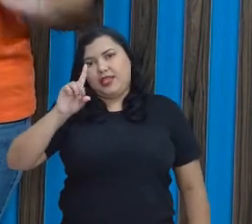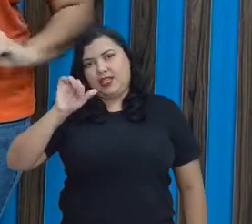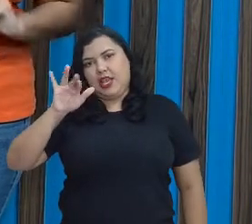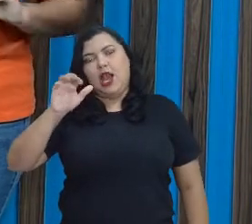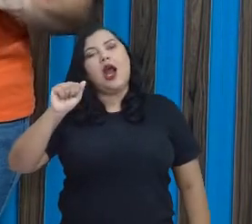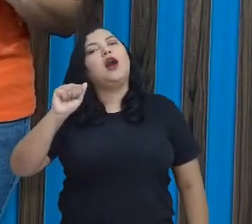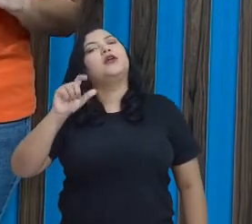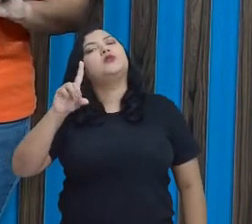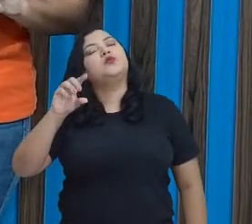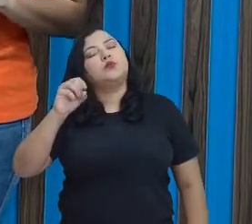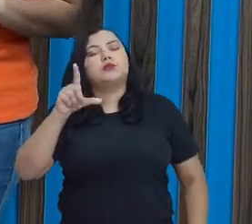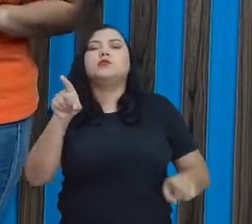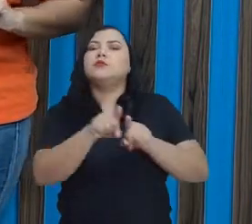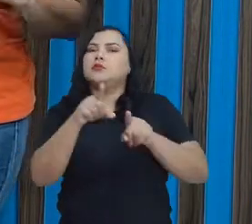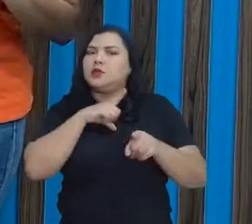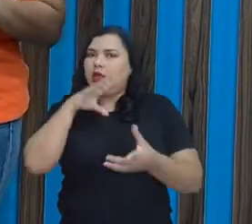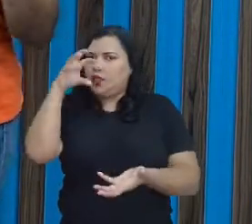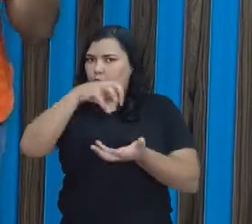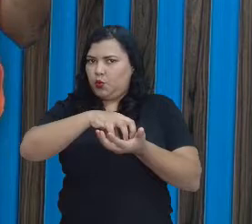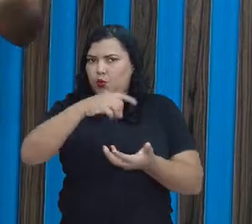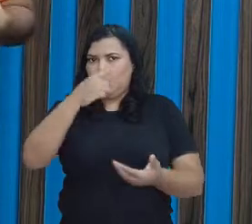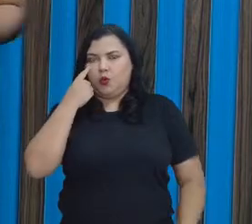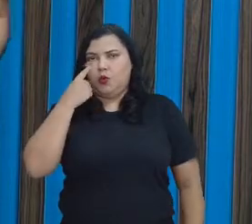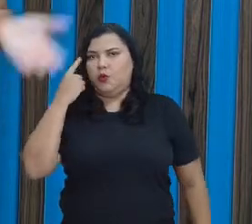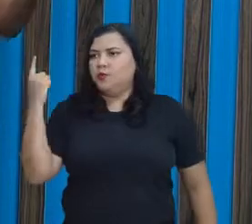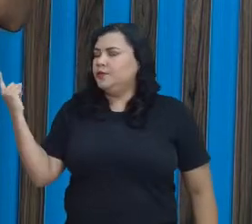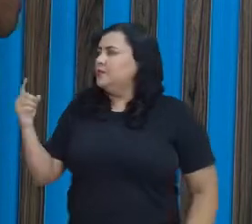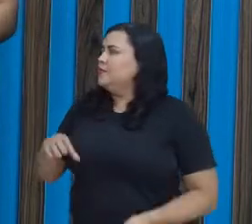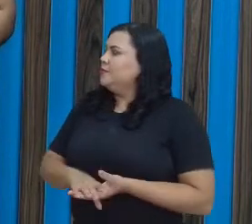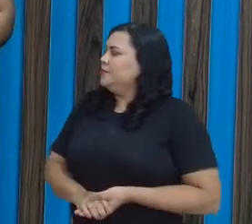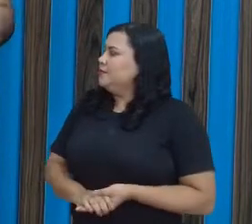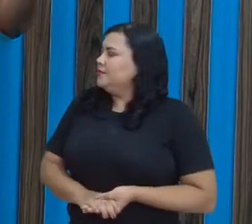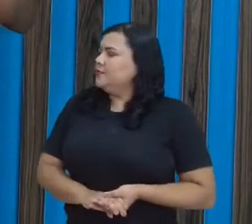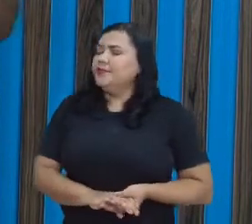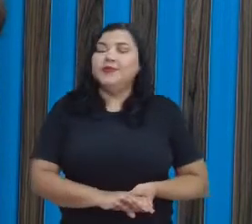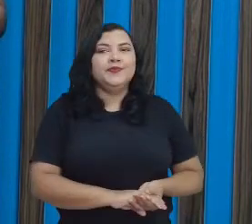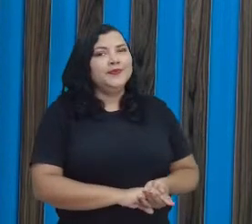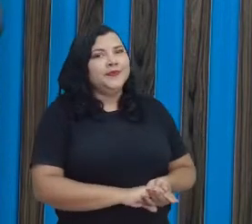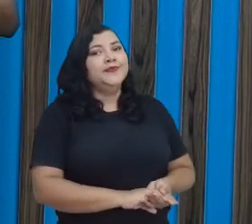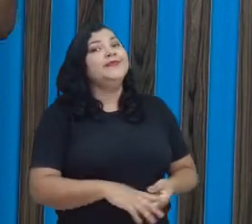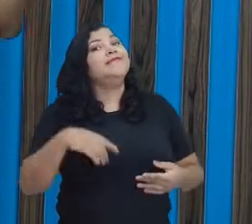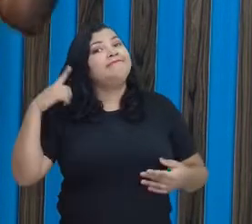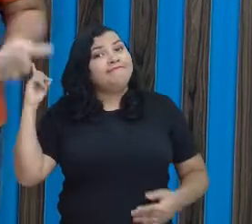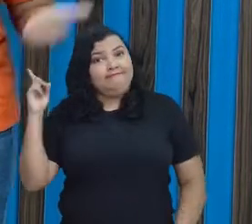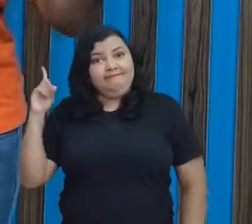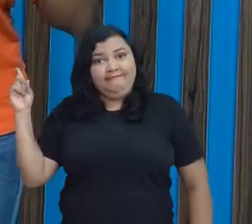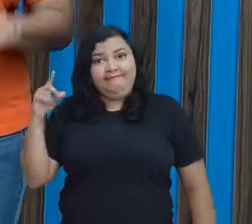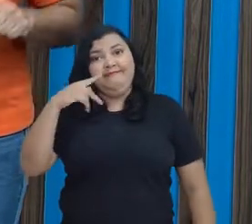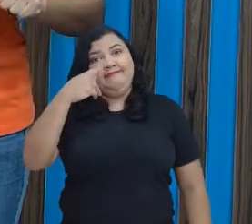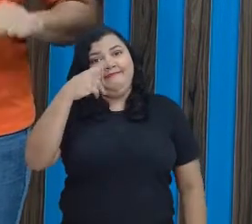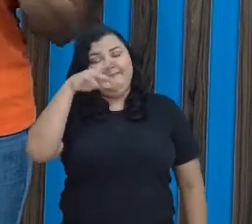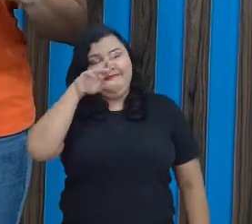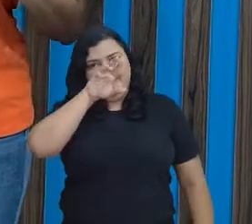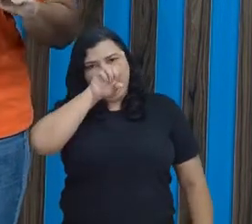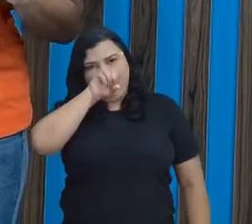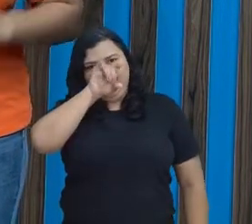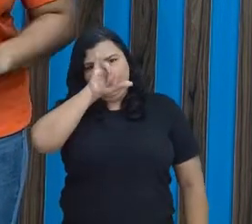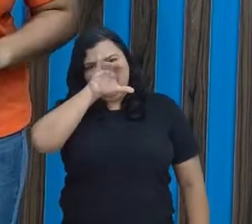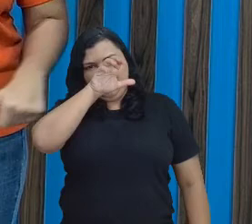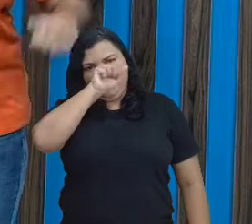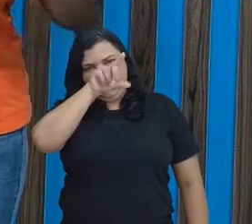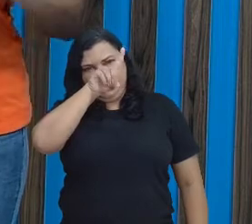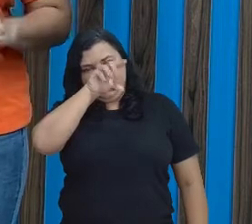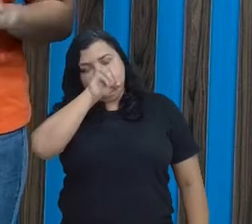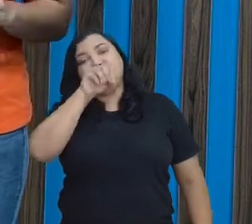ver isso mais para o final da aula. Então, ó, o predicado, ele sempre concorda em número e pessoa com o